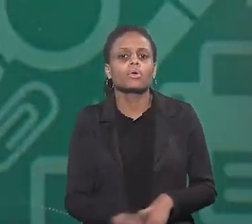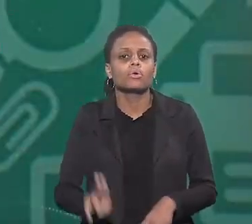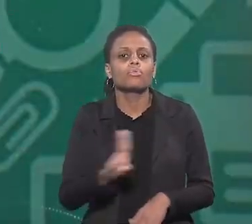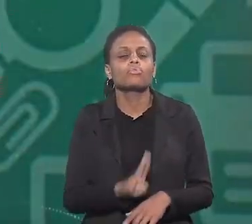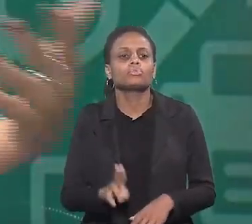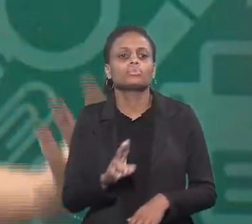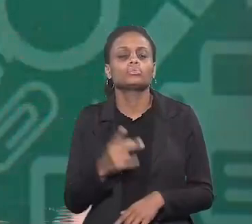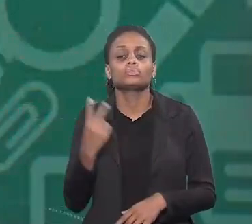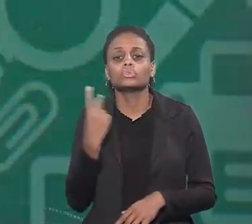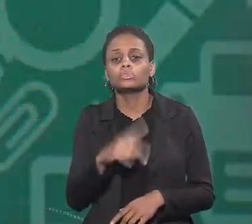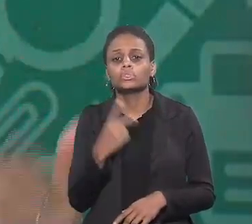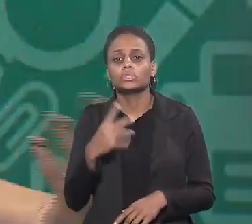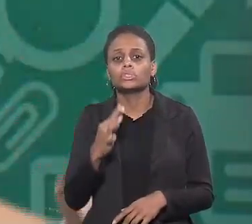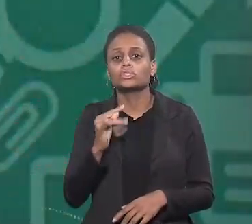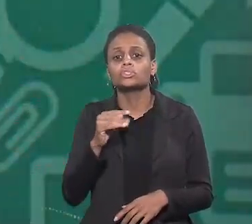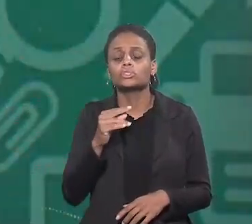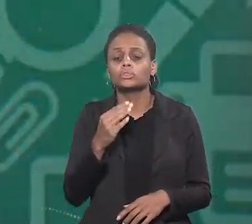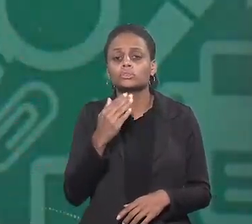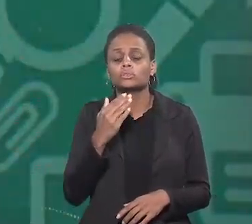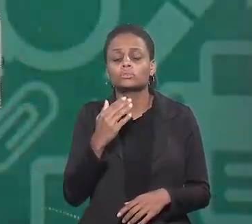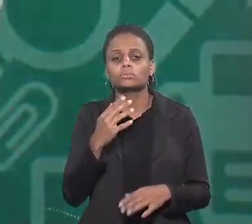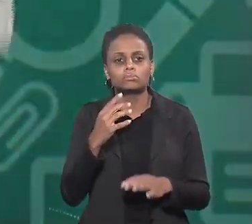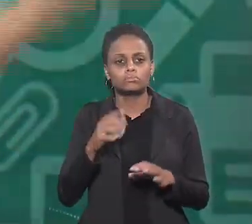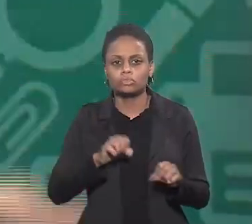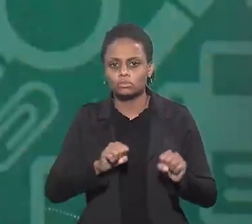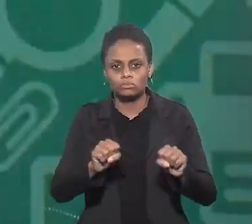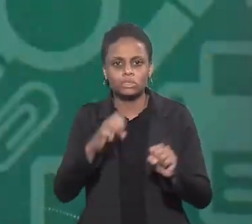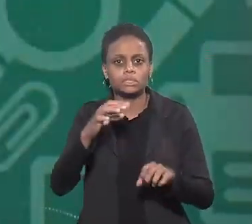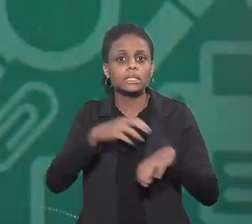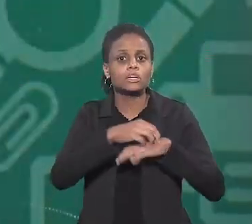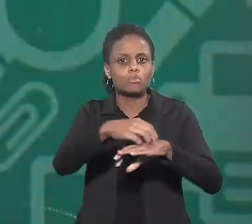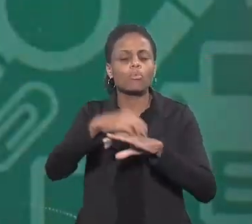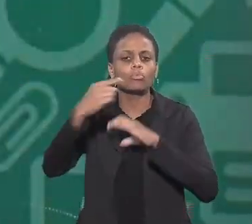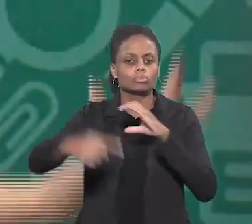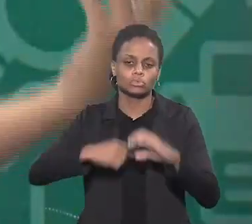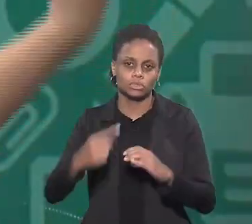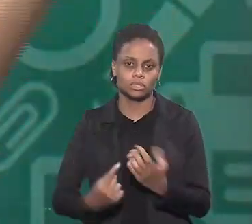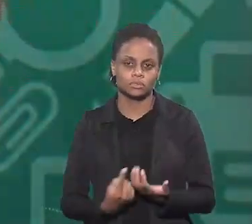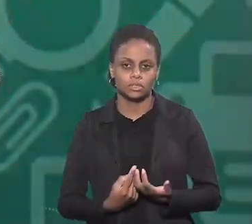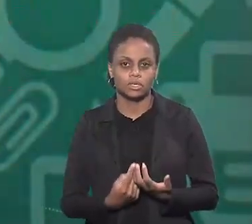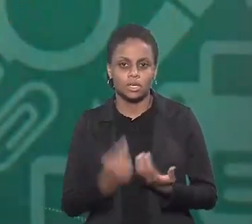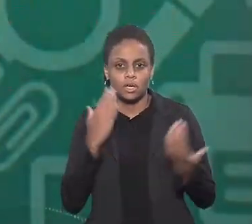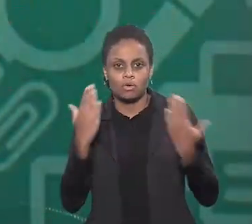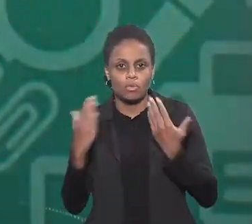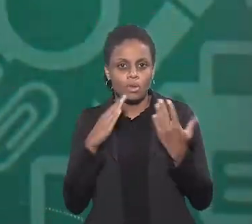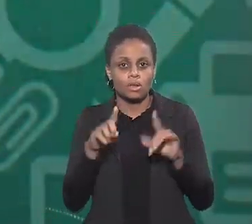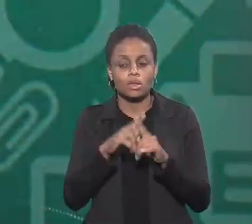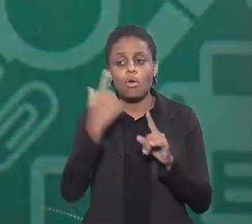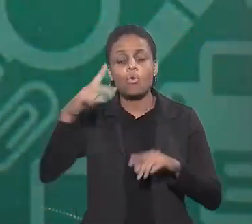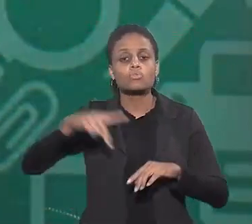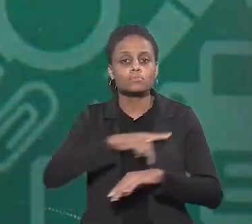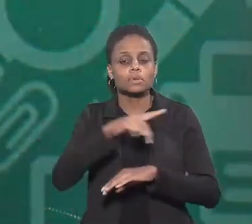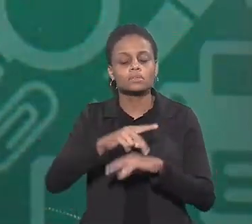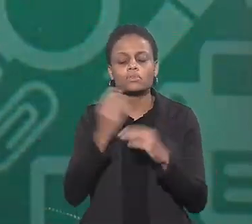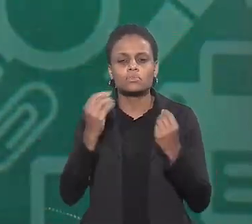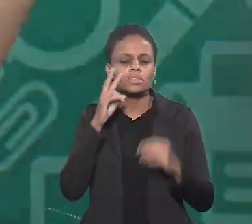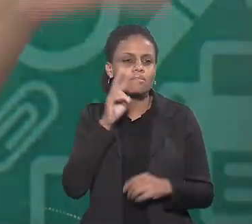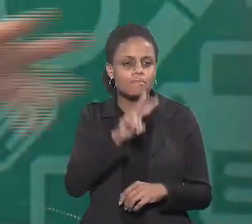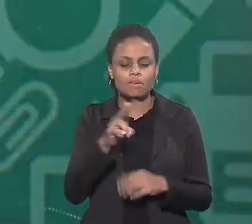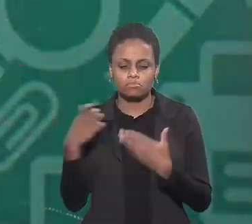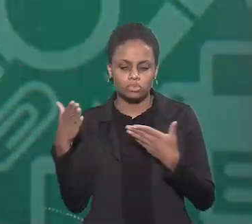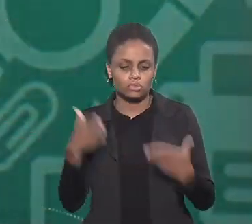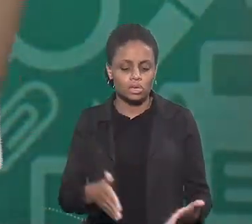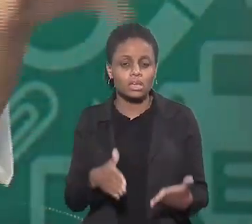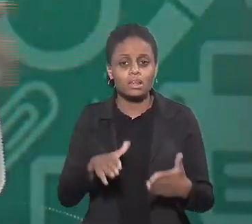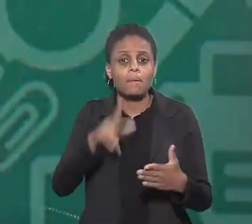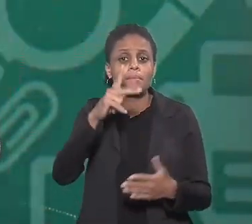uso, na verdade, desse tipo de transporte no mundo inteiro, né? Comparado aí a outros países, como que você vê